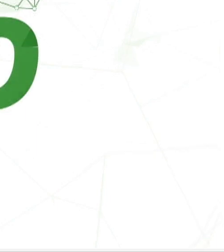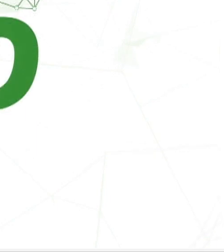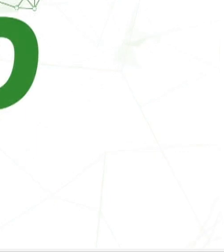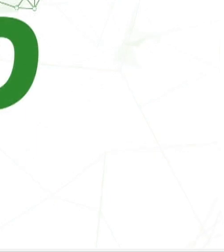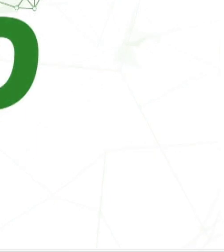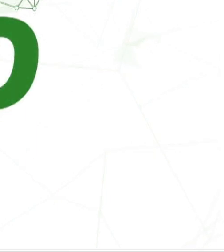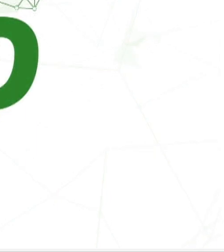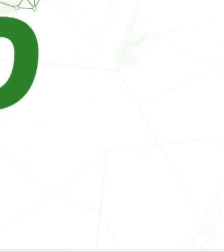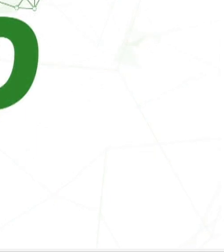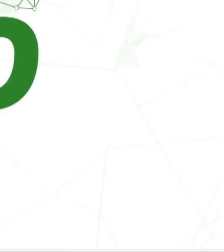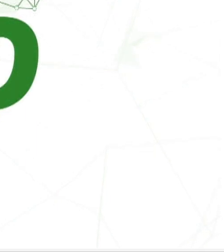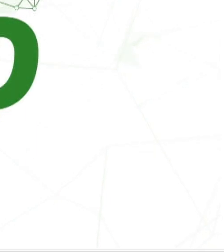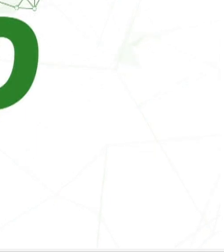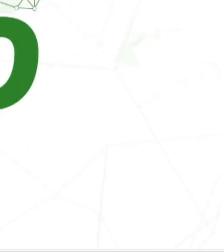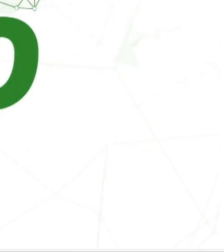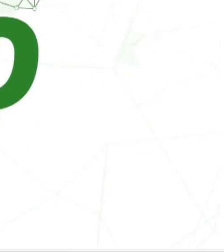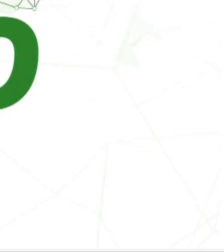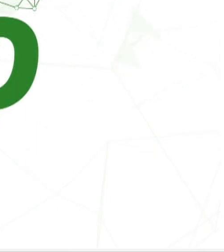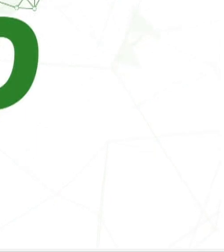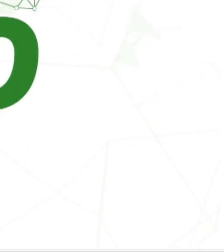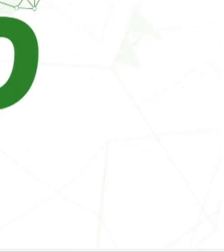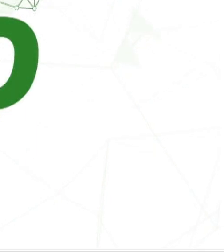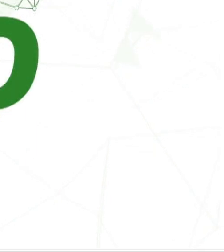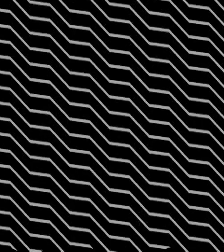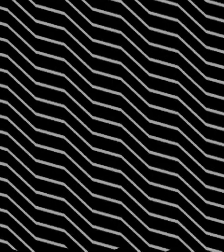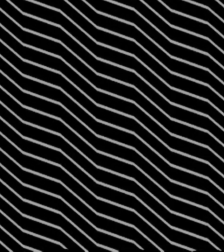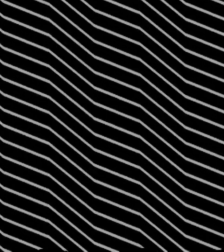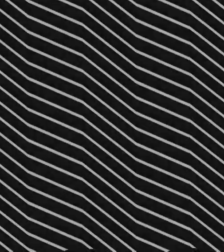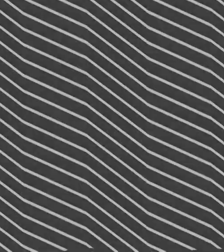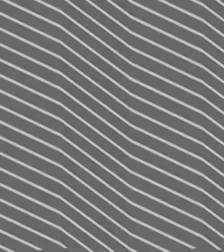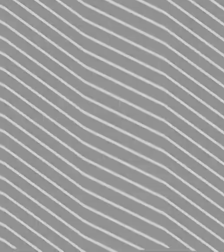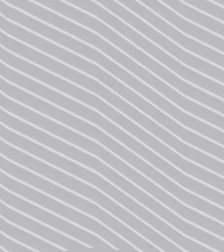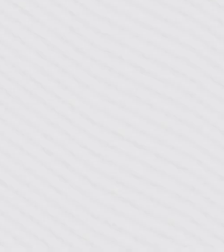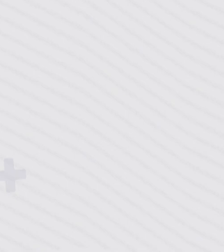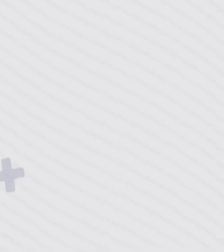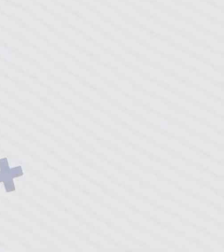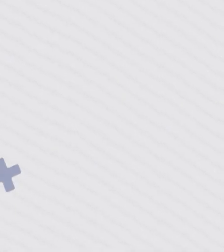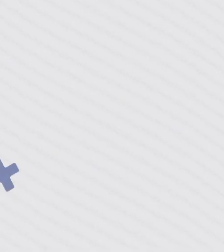Educação à distância, mudando realidades.